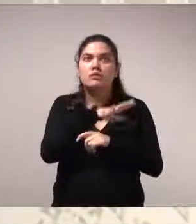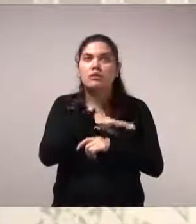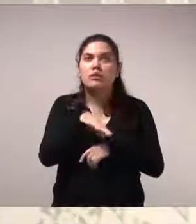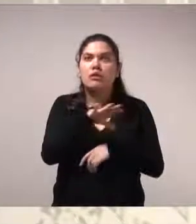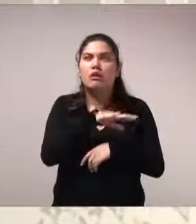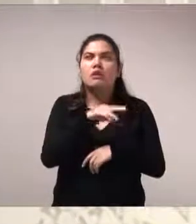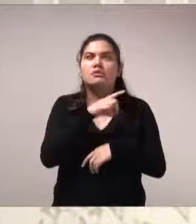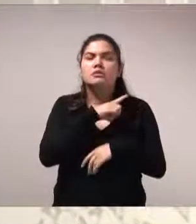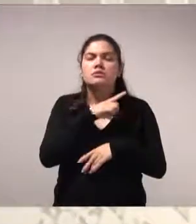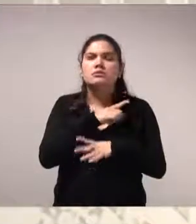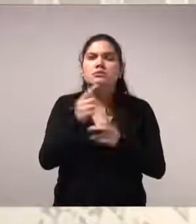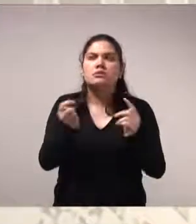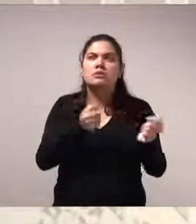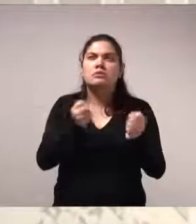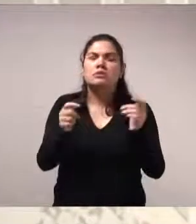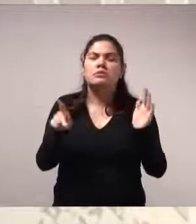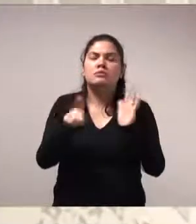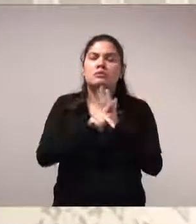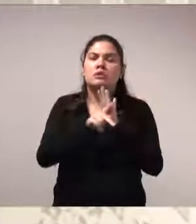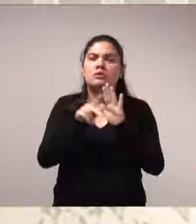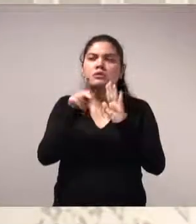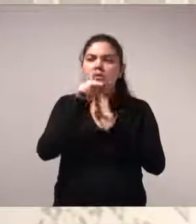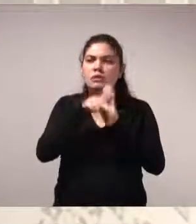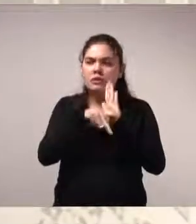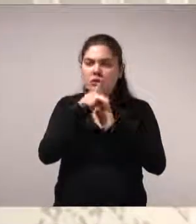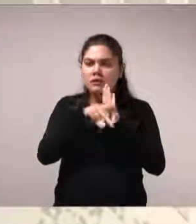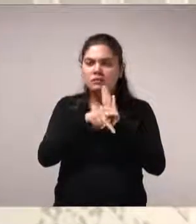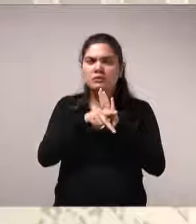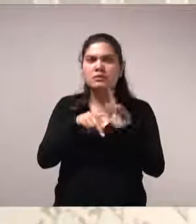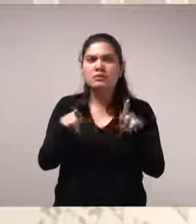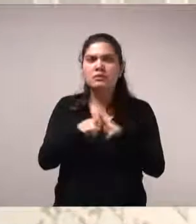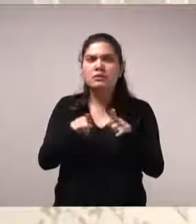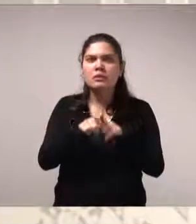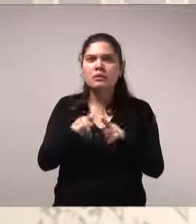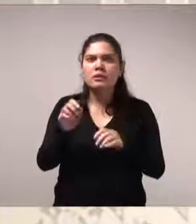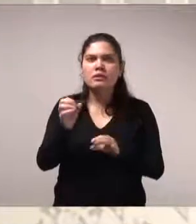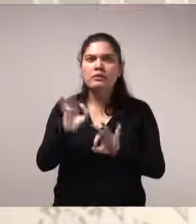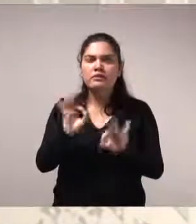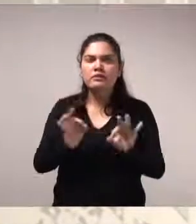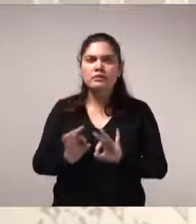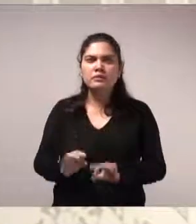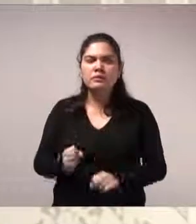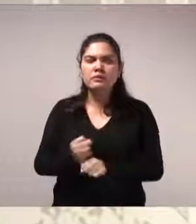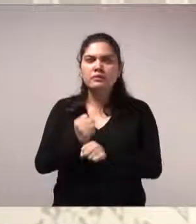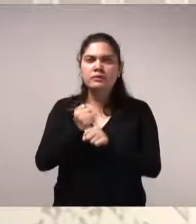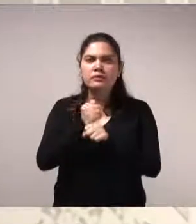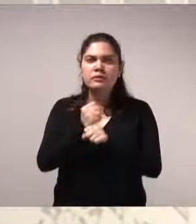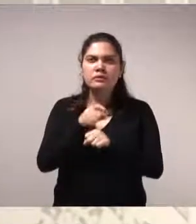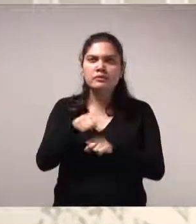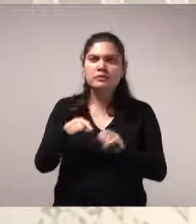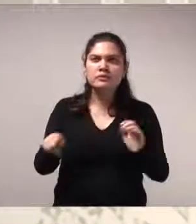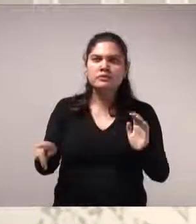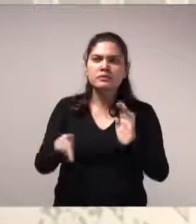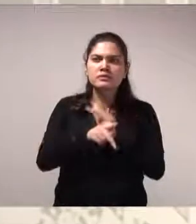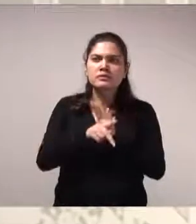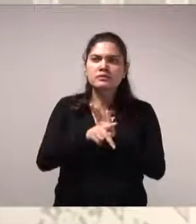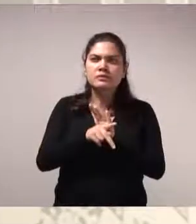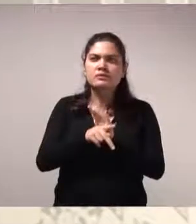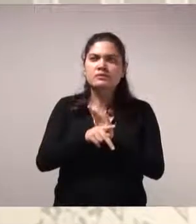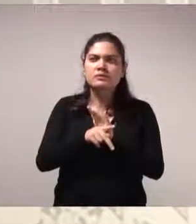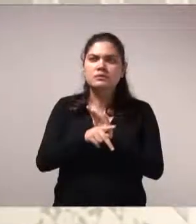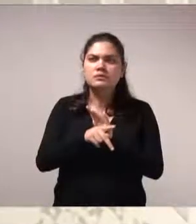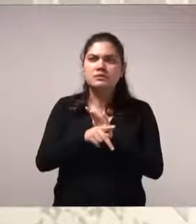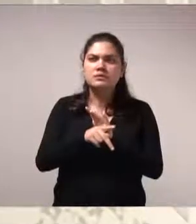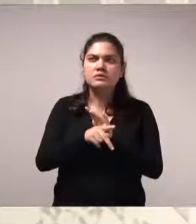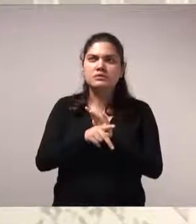de economia no próprio projeto, para que depois a própria manutenção ela se torne, se confirme